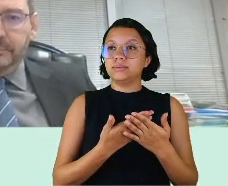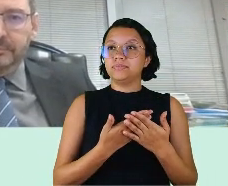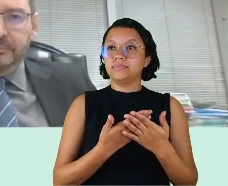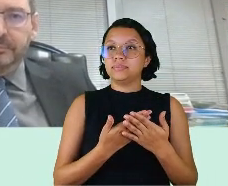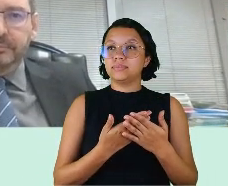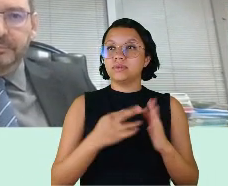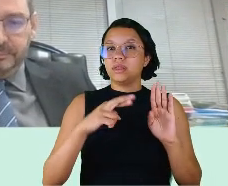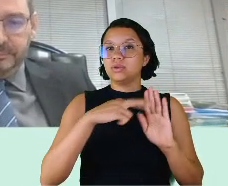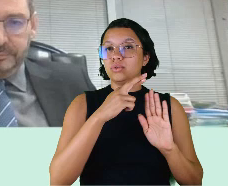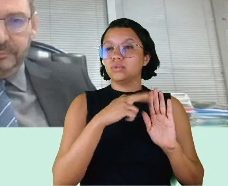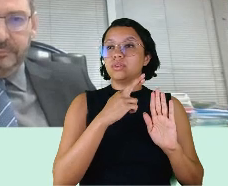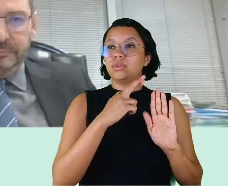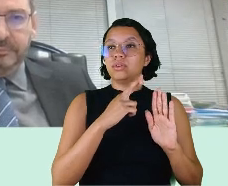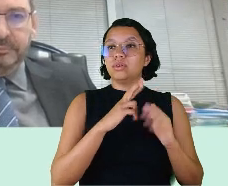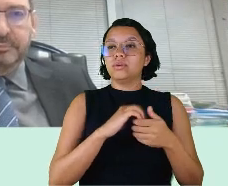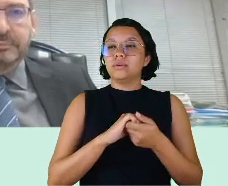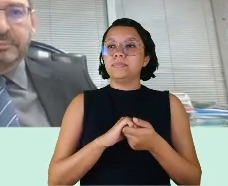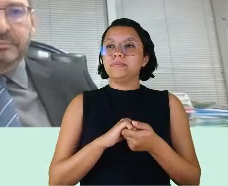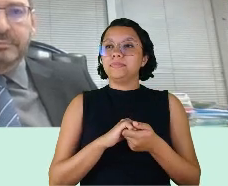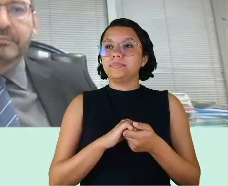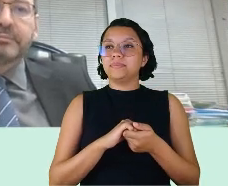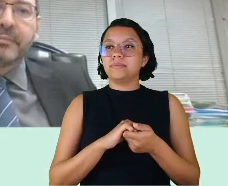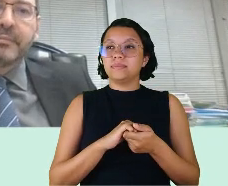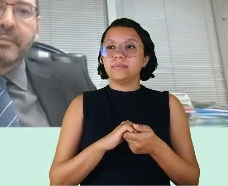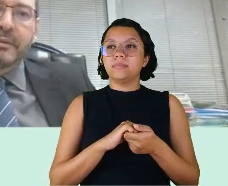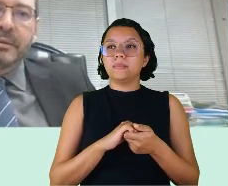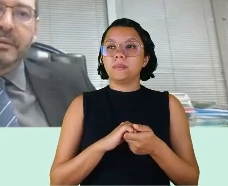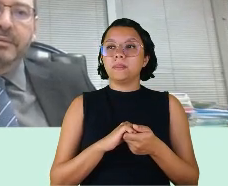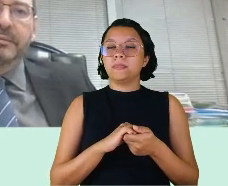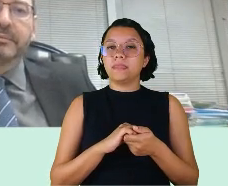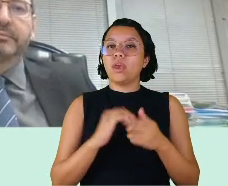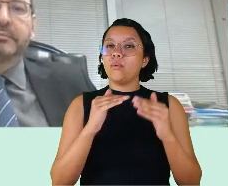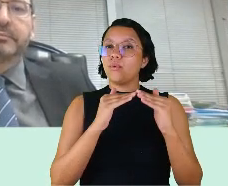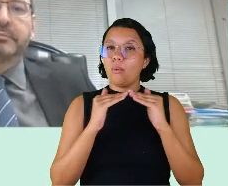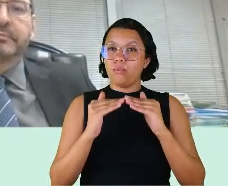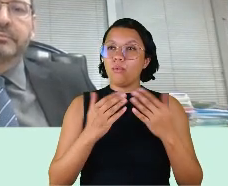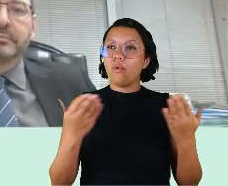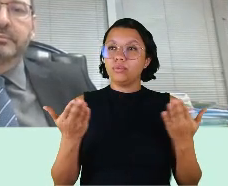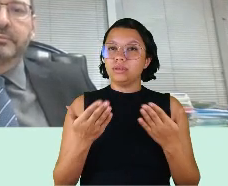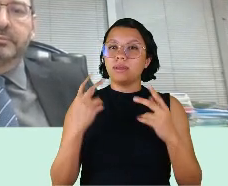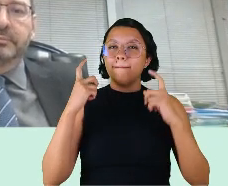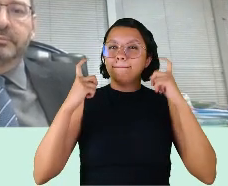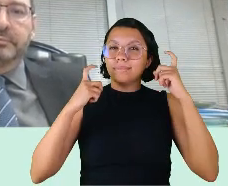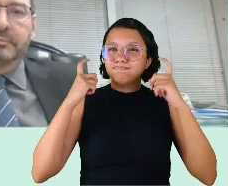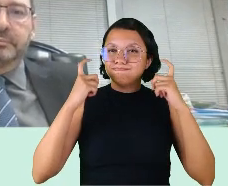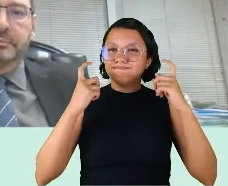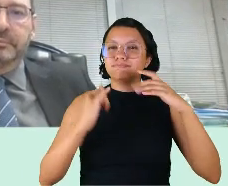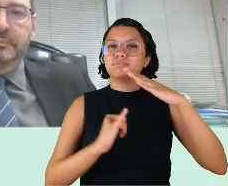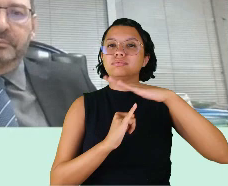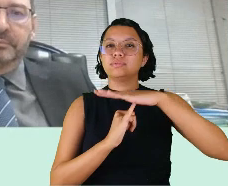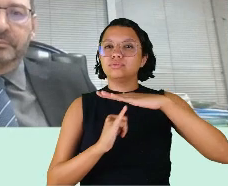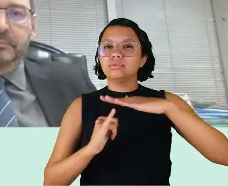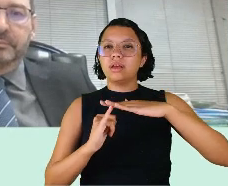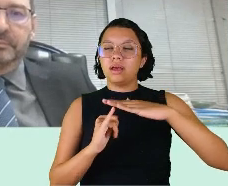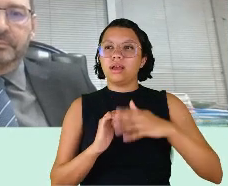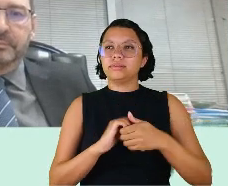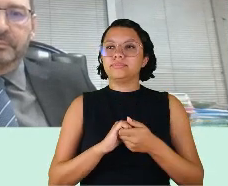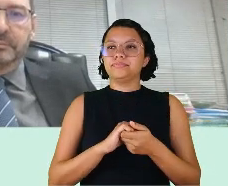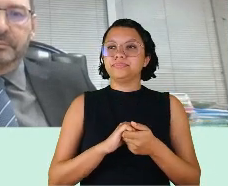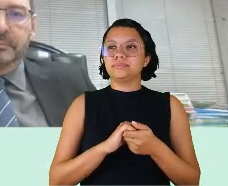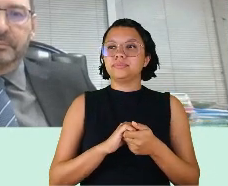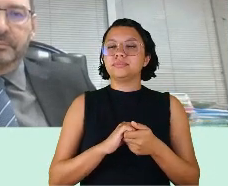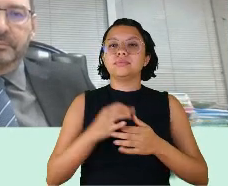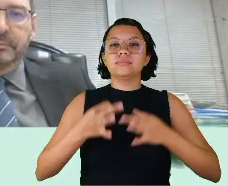interpretação da resolução e compartilho dessa preocupação com a institucionalidade,